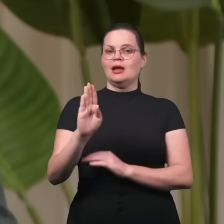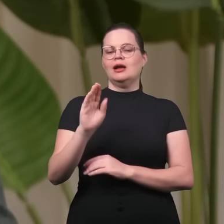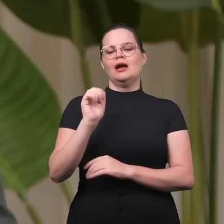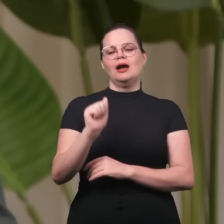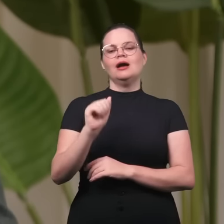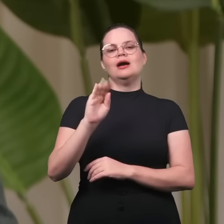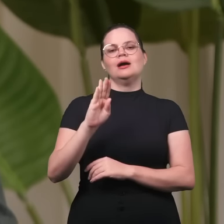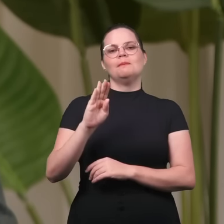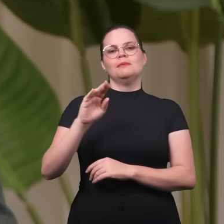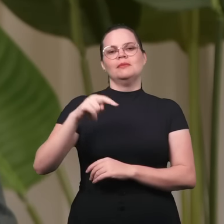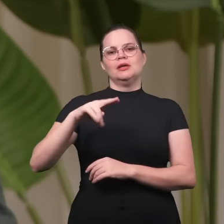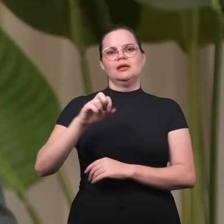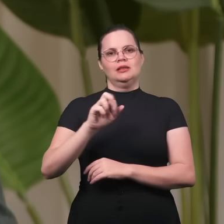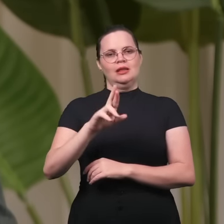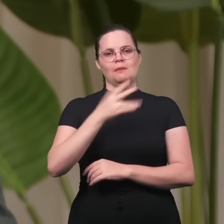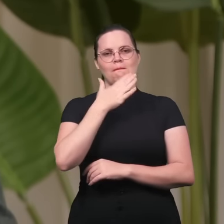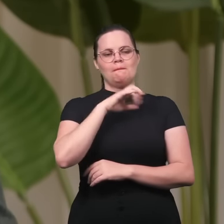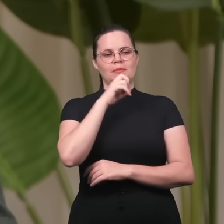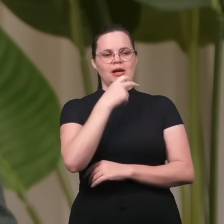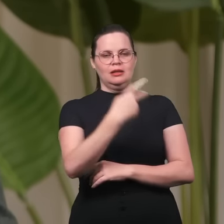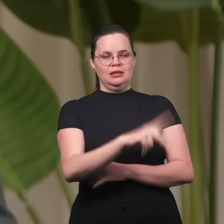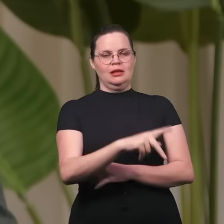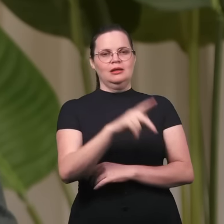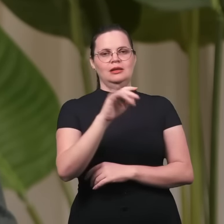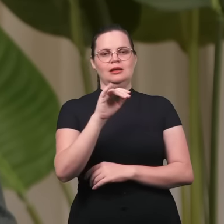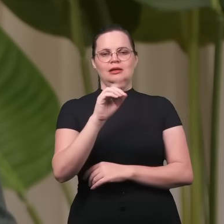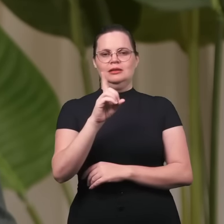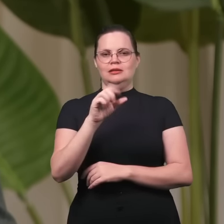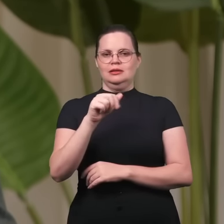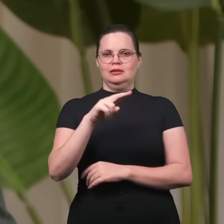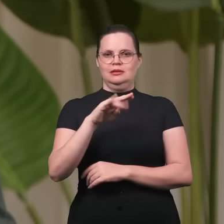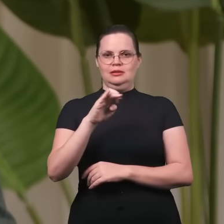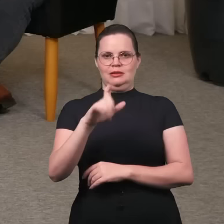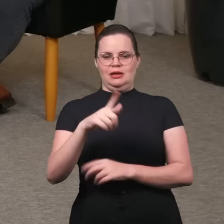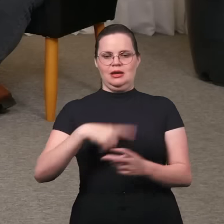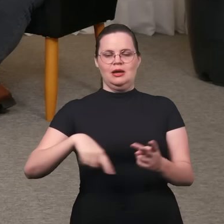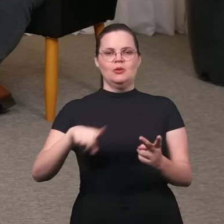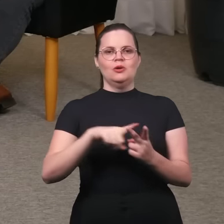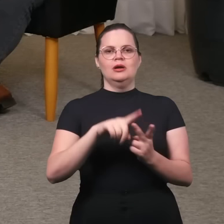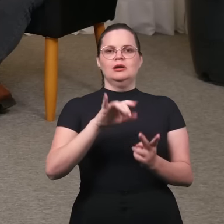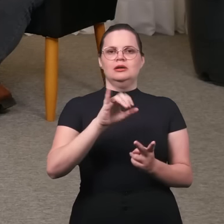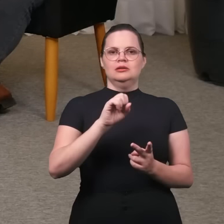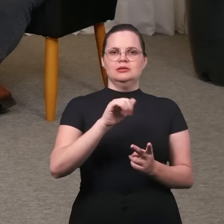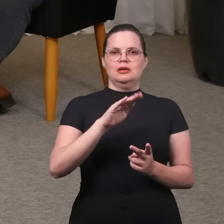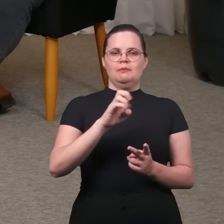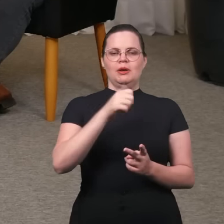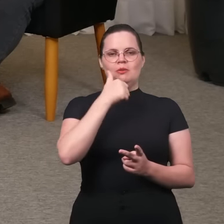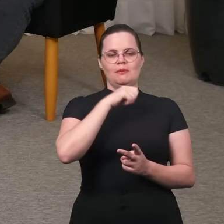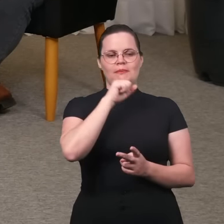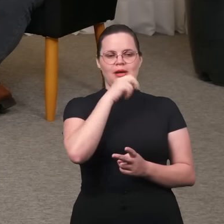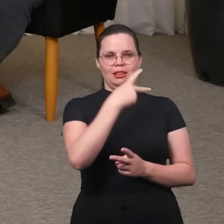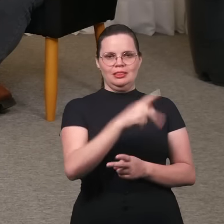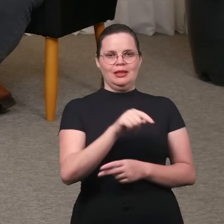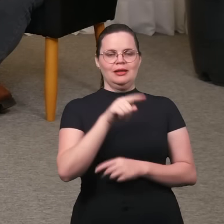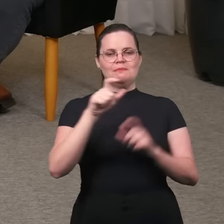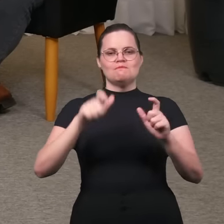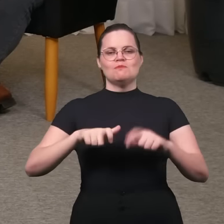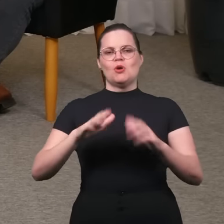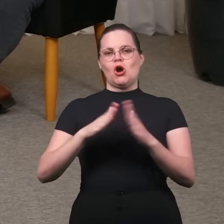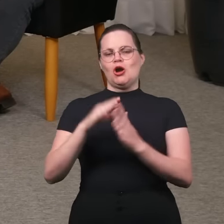é filho do Daniel, né, Abner? E da Isabel, lá de Porto Alegre. Abner, nós nos conhecemos,